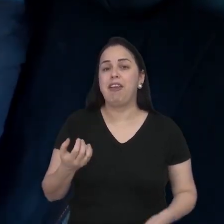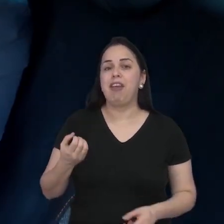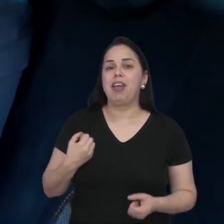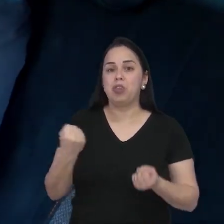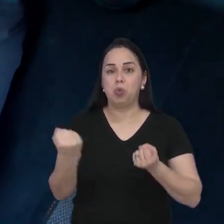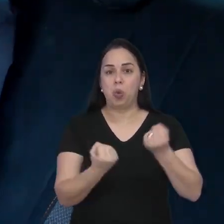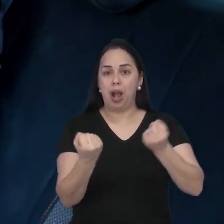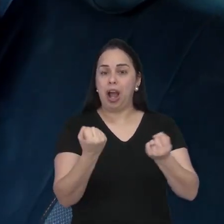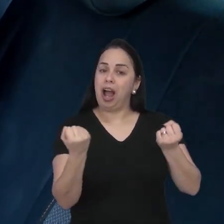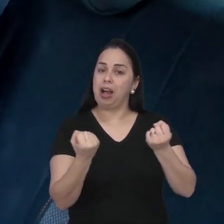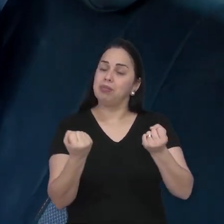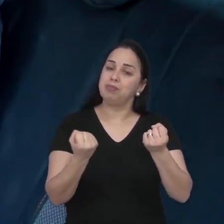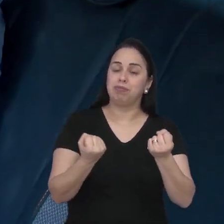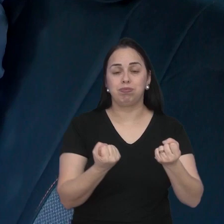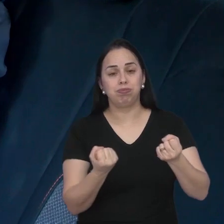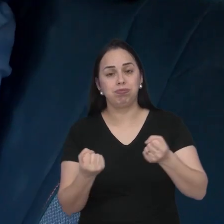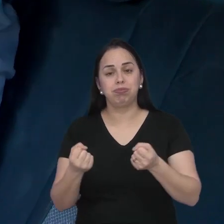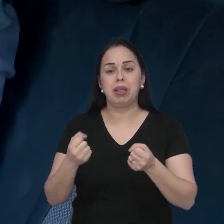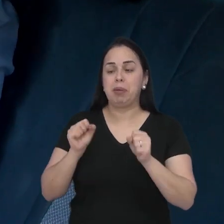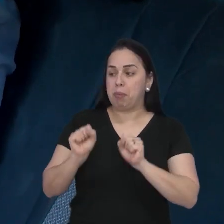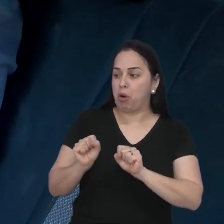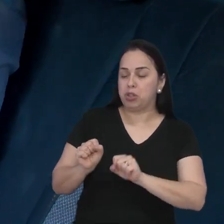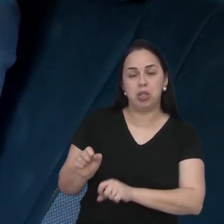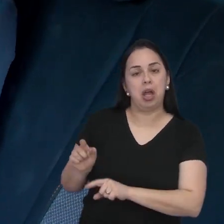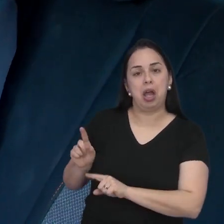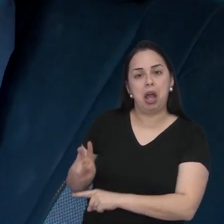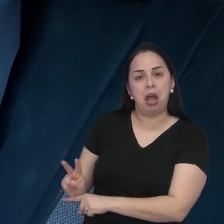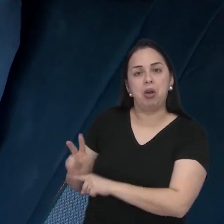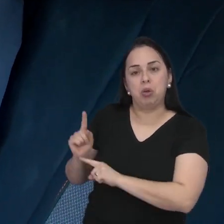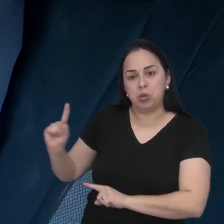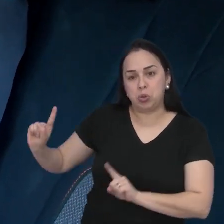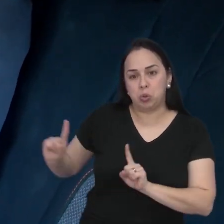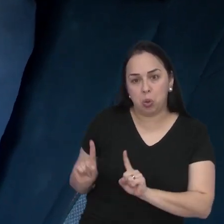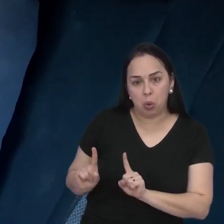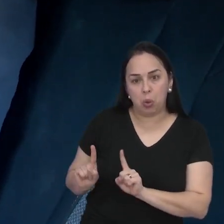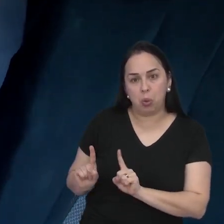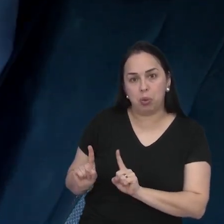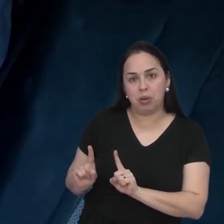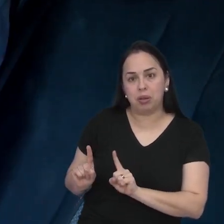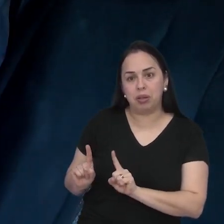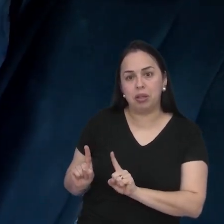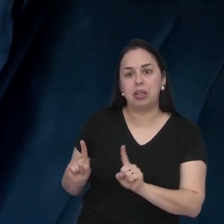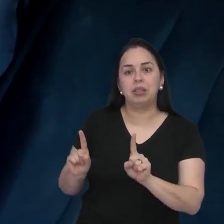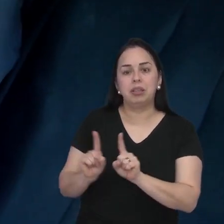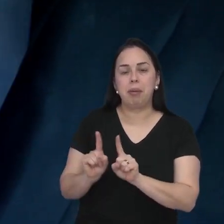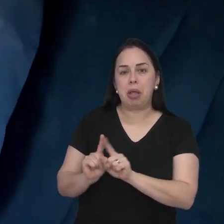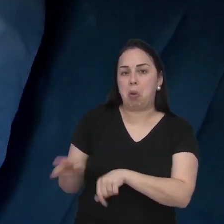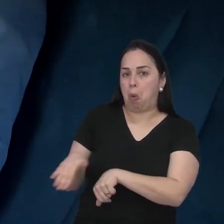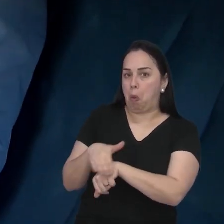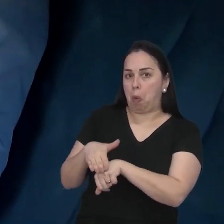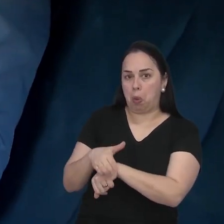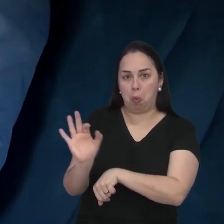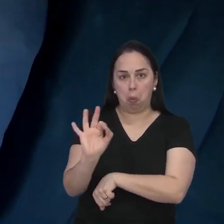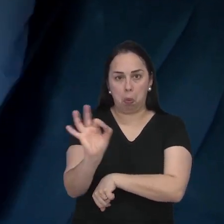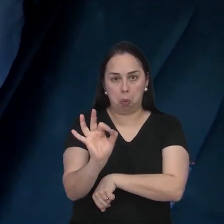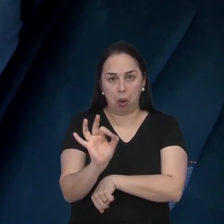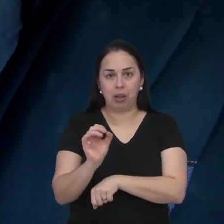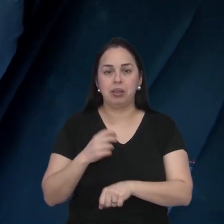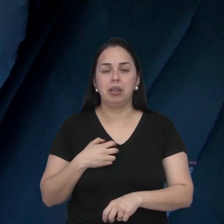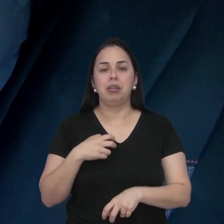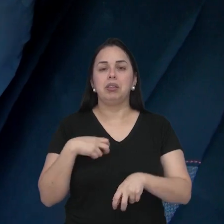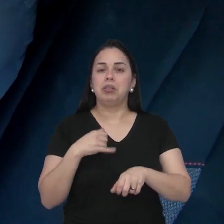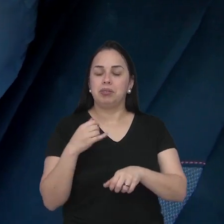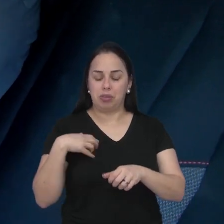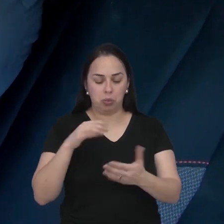viagens compartilhadas por aplicativo, por exemplo, ela já pode ser solicitada sem que haja nenhuma conversa.